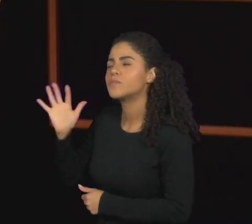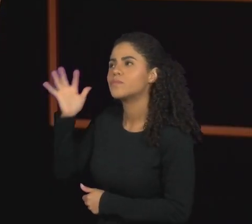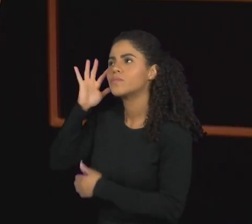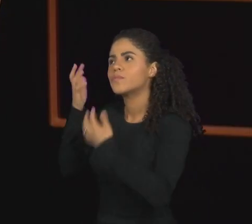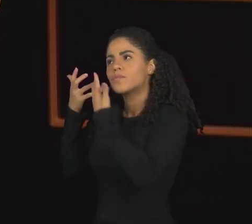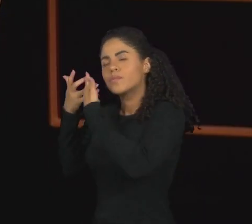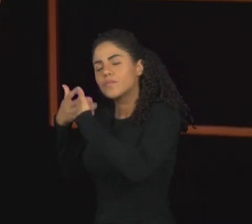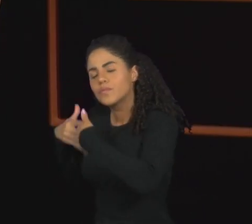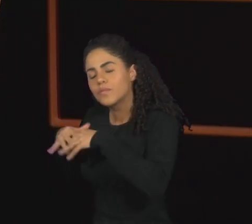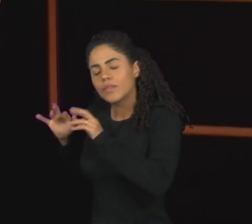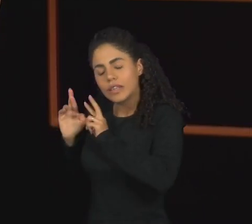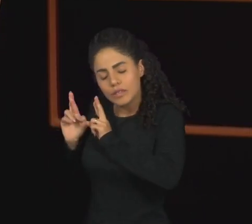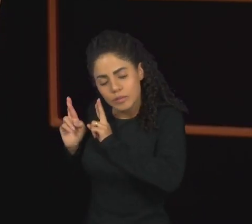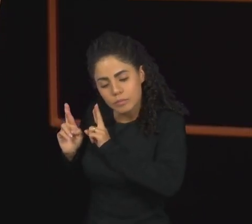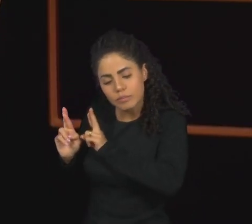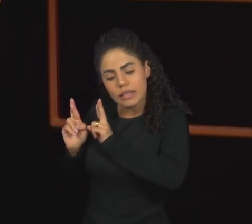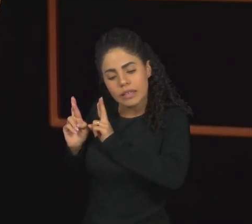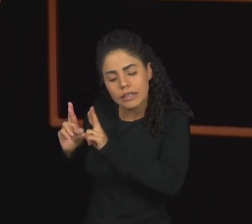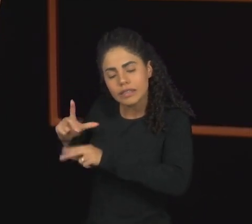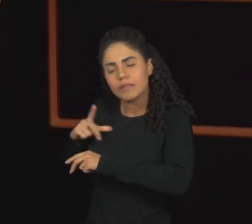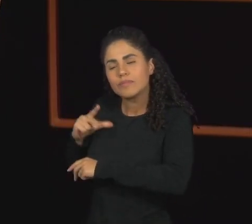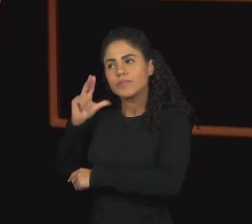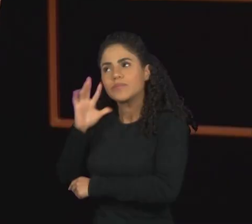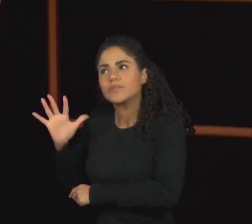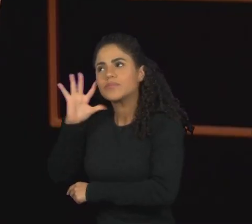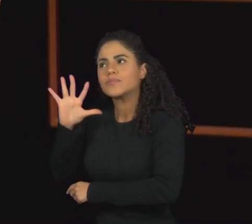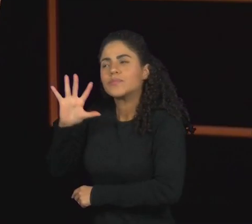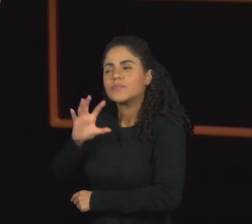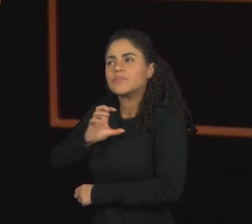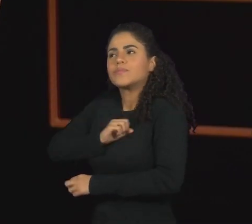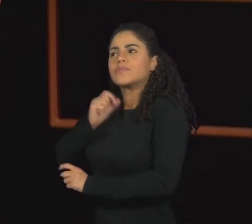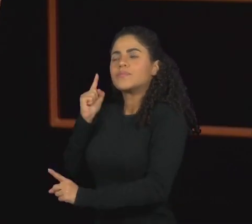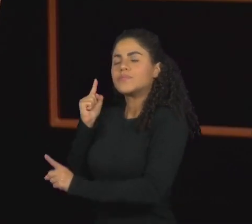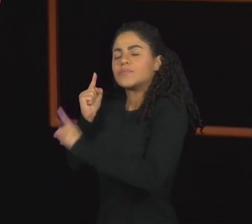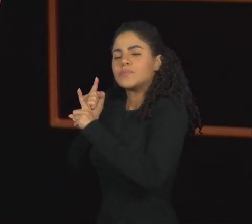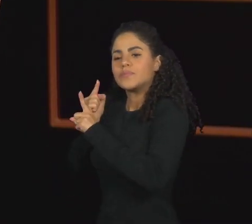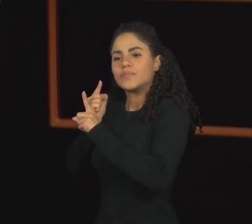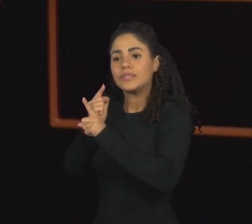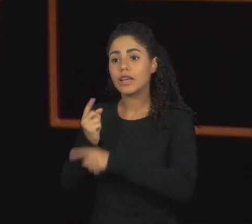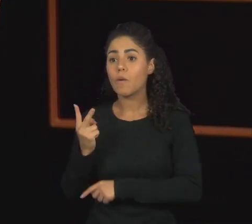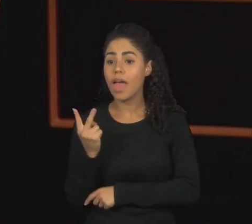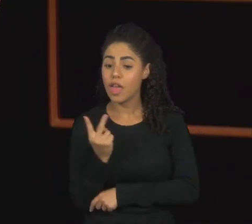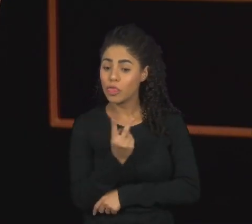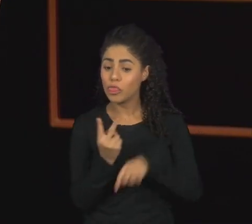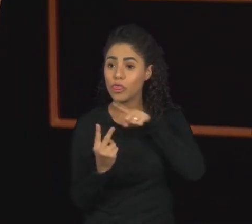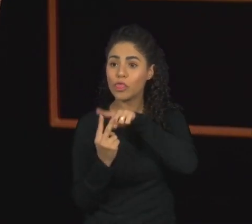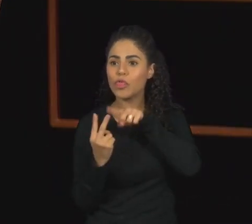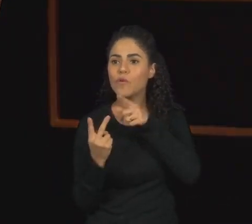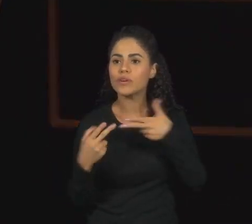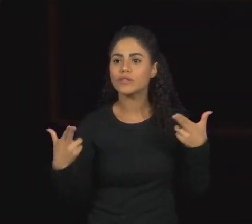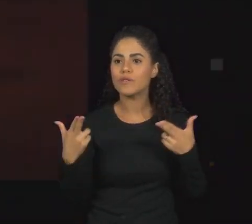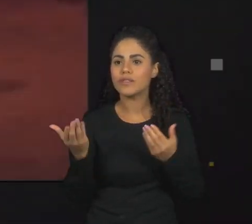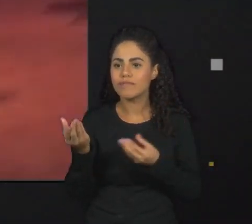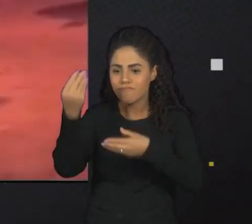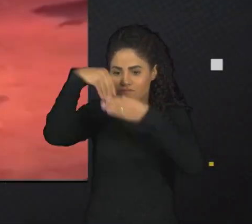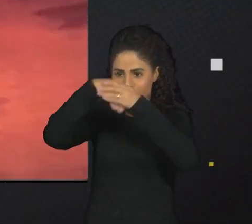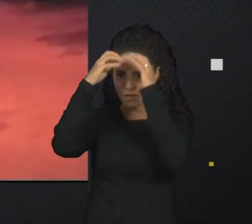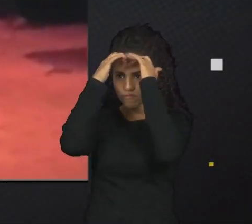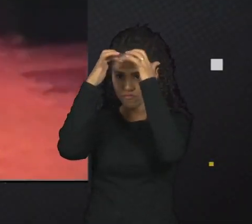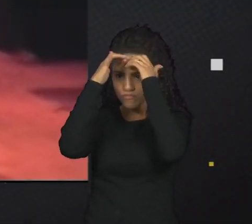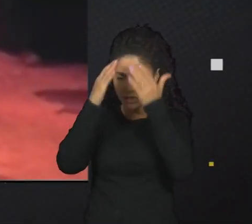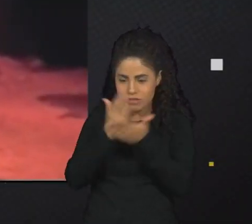tem uma esperança, que tem um sonho de encontrar um amor, né, que tem todo ainda um amor romântico. Então era isso, um